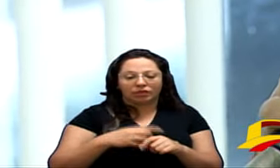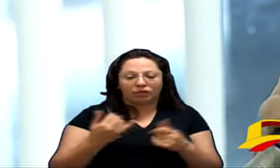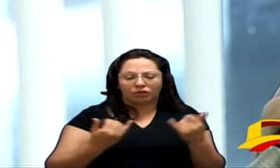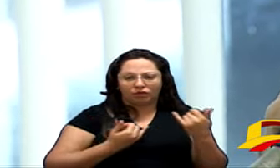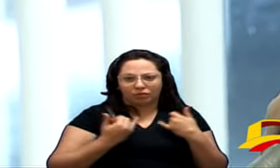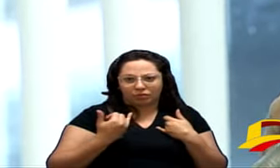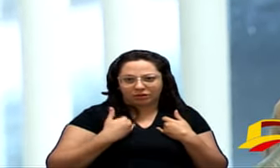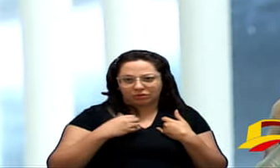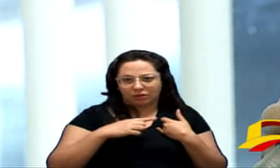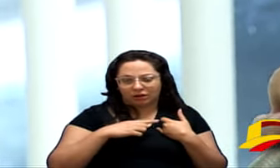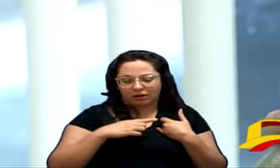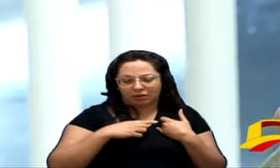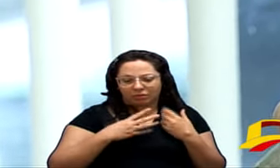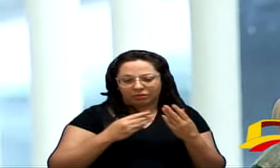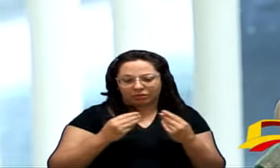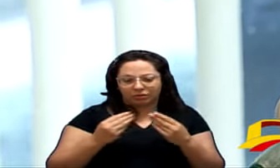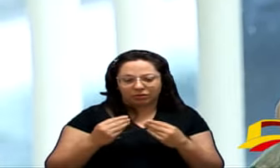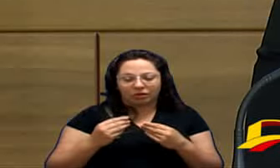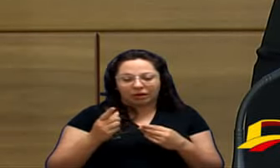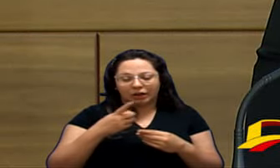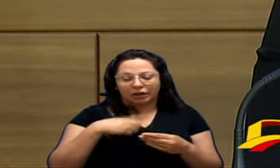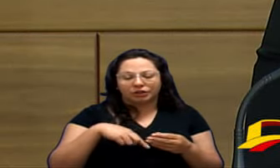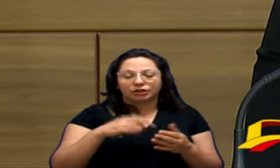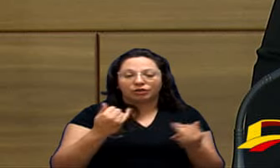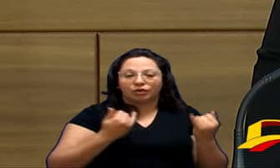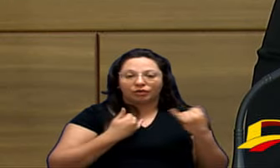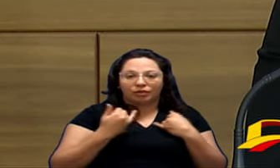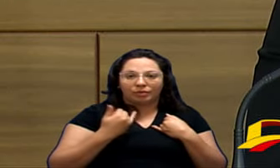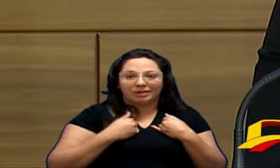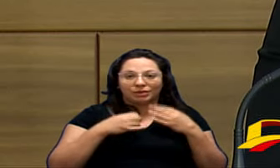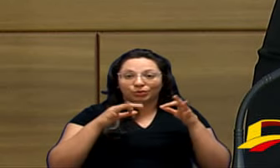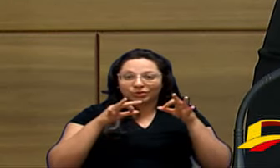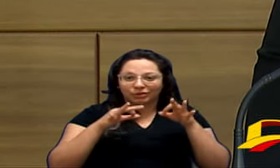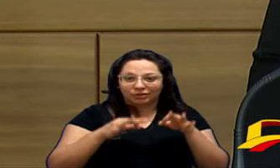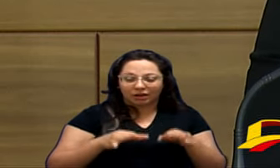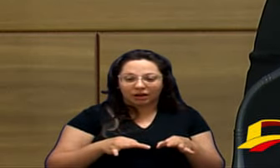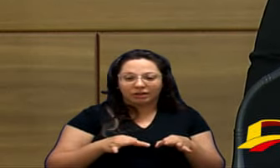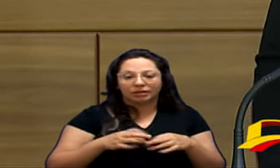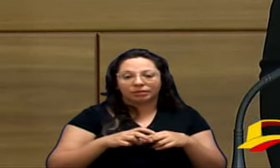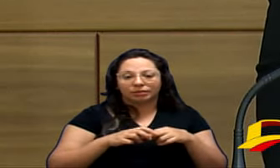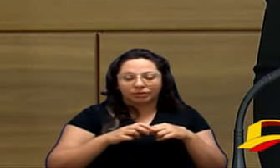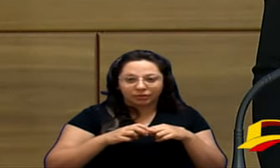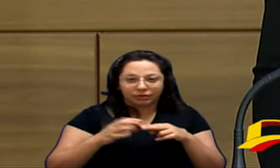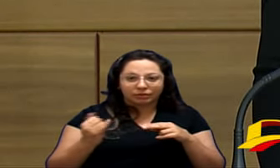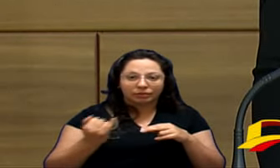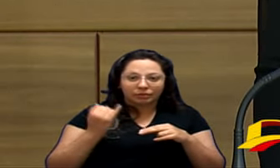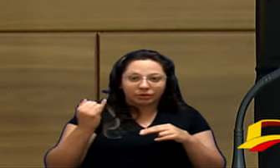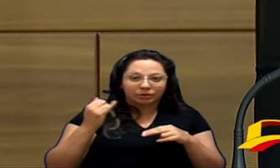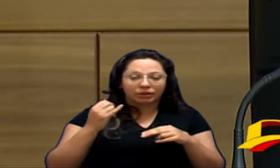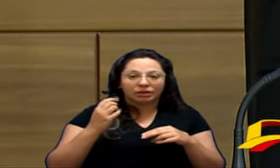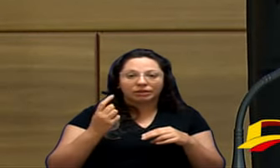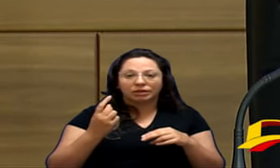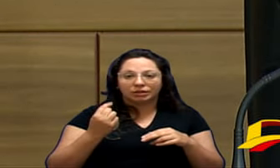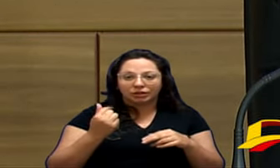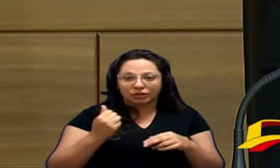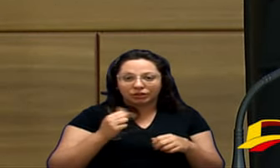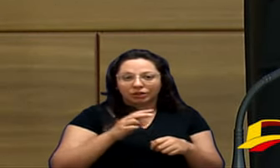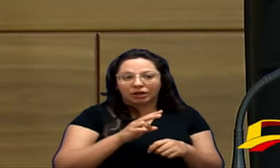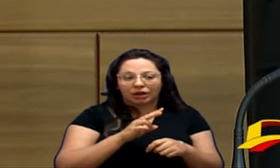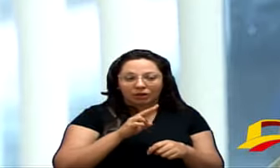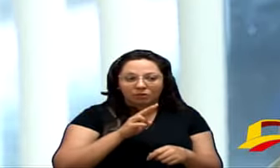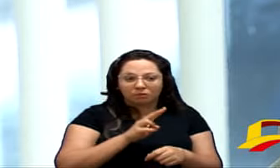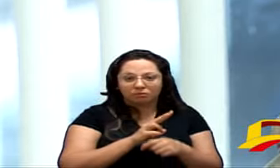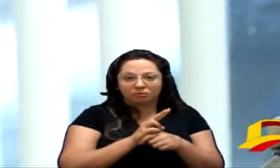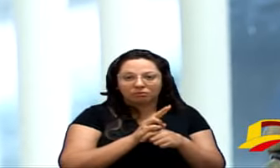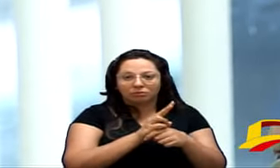difícil explicar pra população informação específica munh por isso a importância do investimento na Inteligência é exatamente ó Qual que é a dificuldade